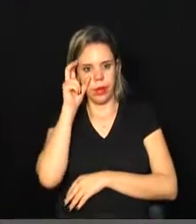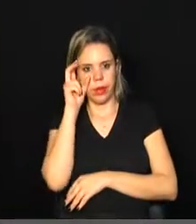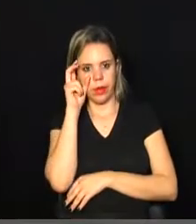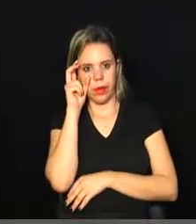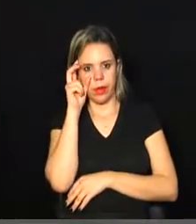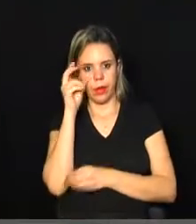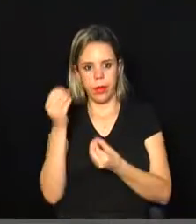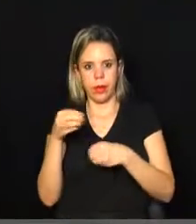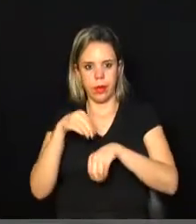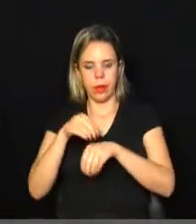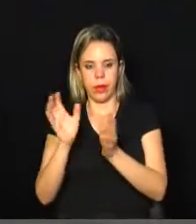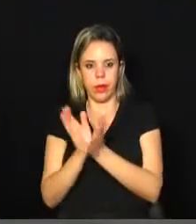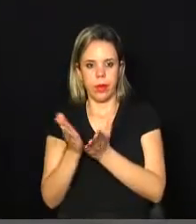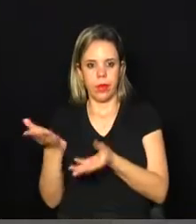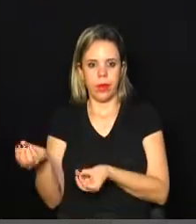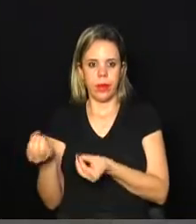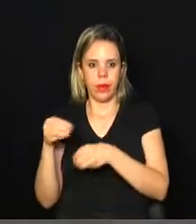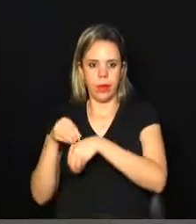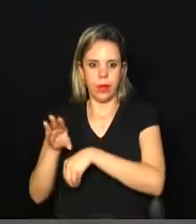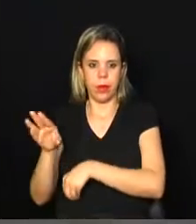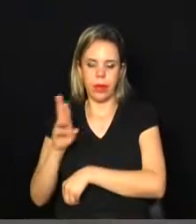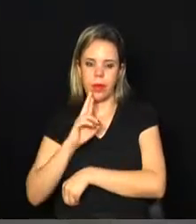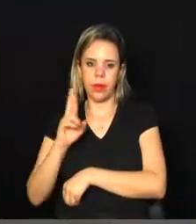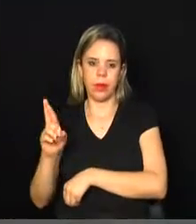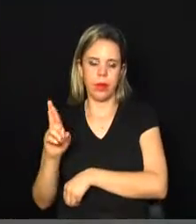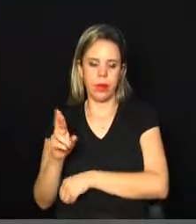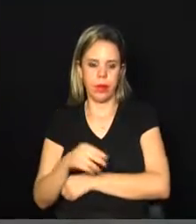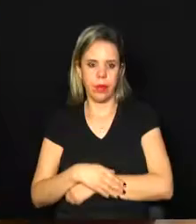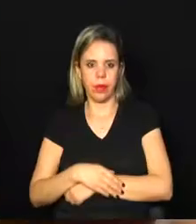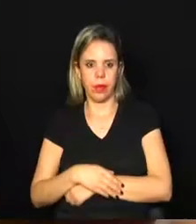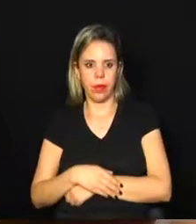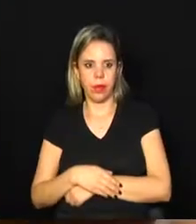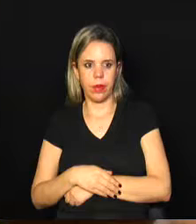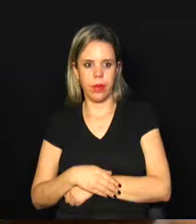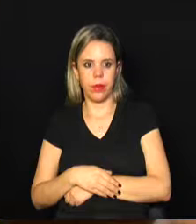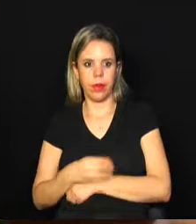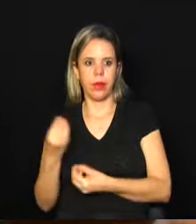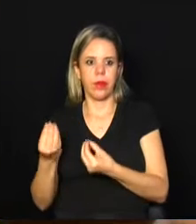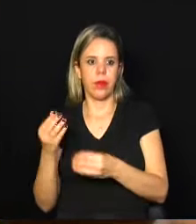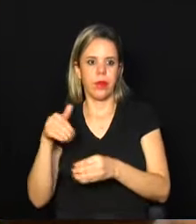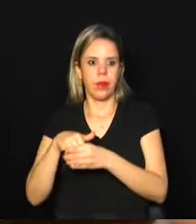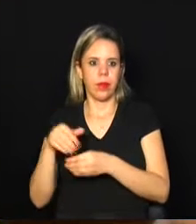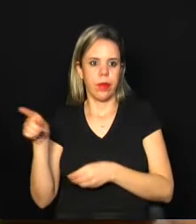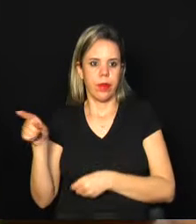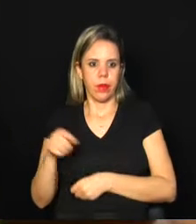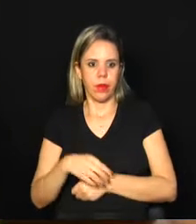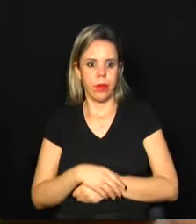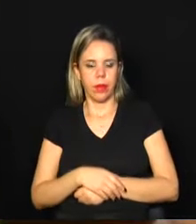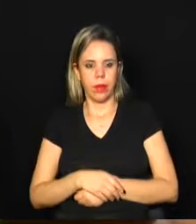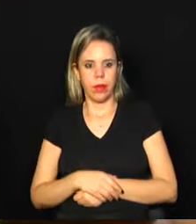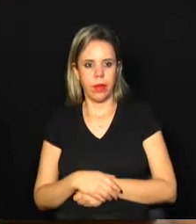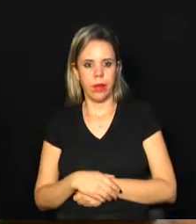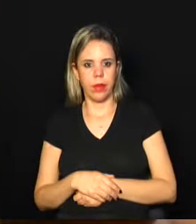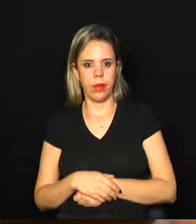como membro da comissão passa a palavra para você como senhor vota